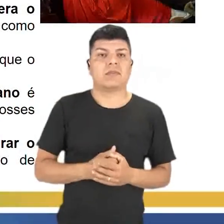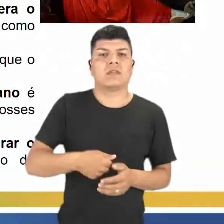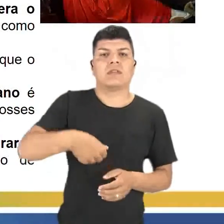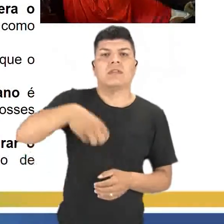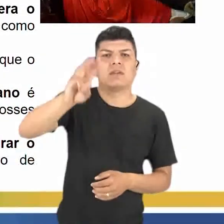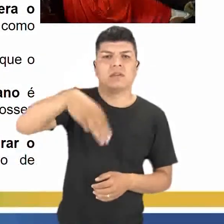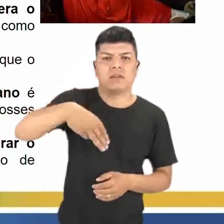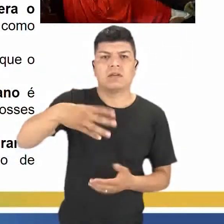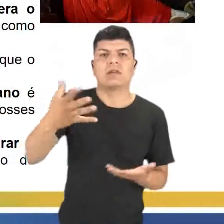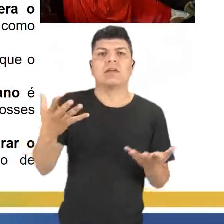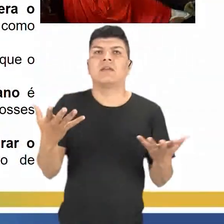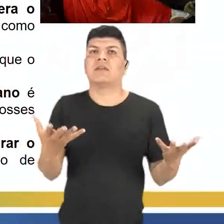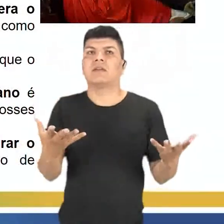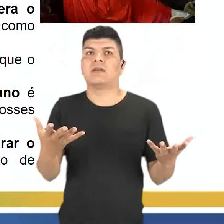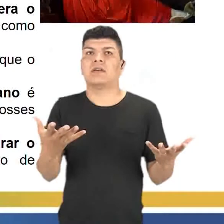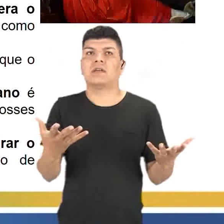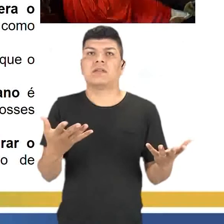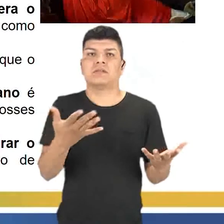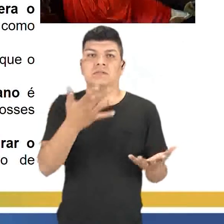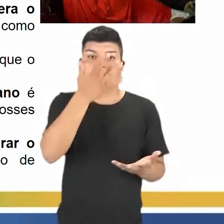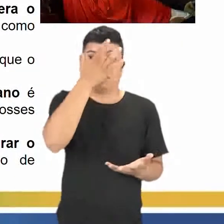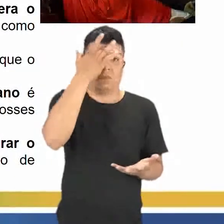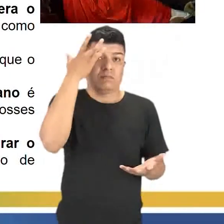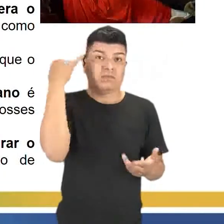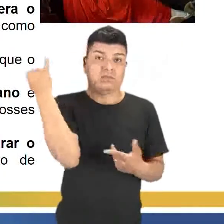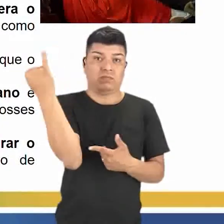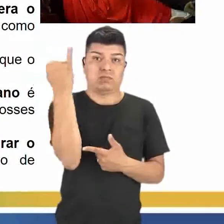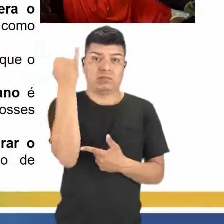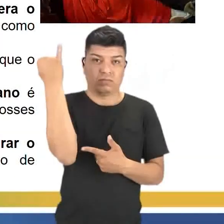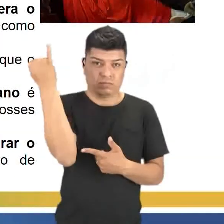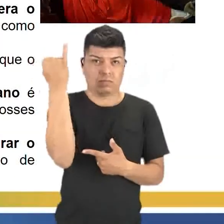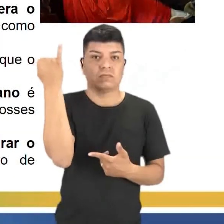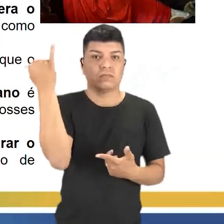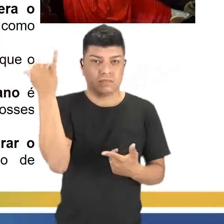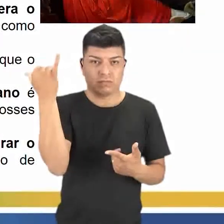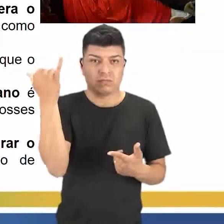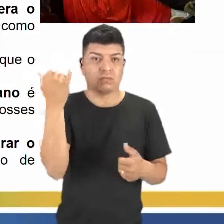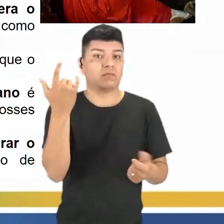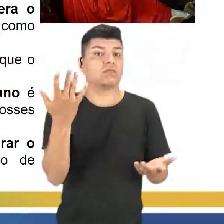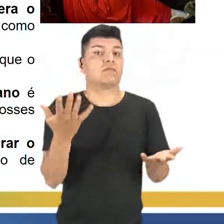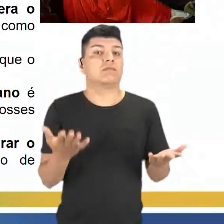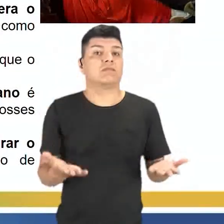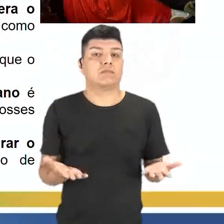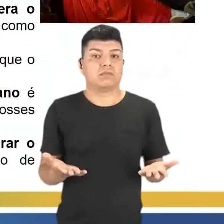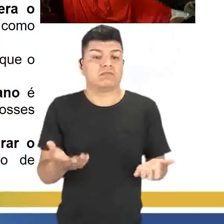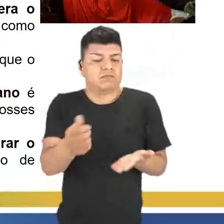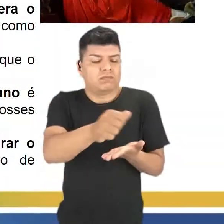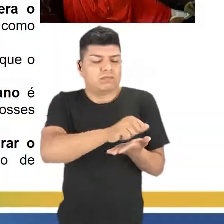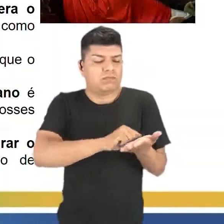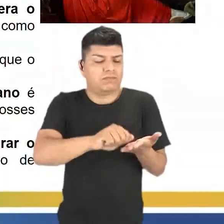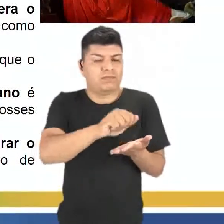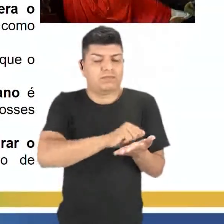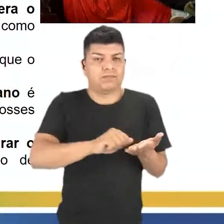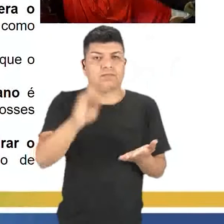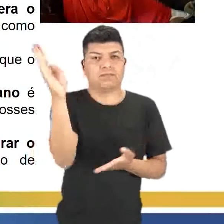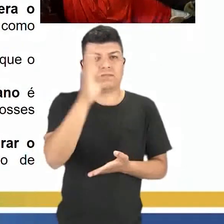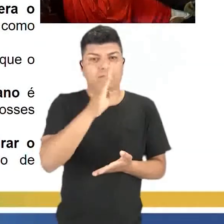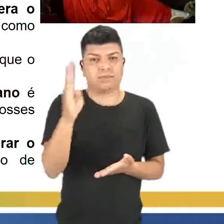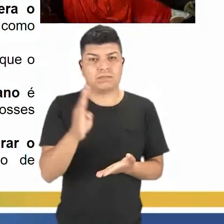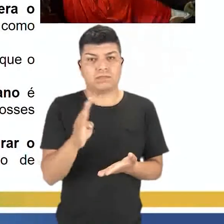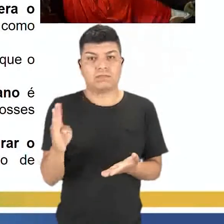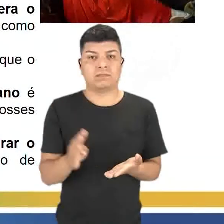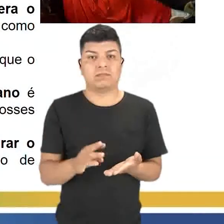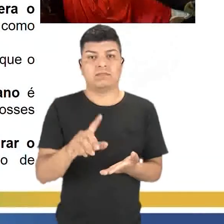foi os grandes precursores, né, desse momento de escrita no Brasil na